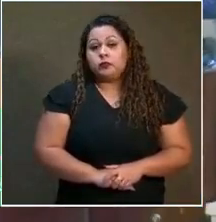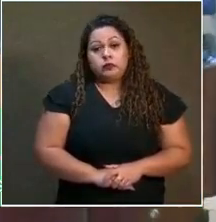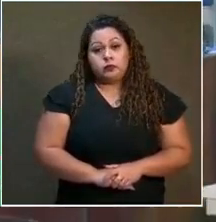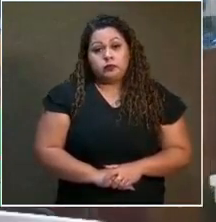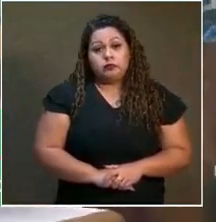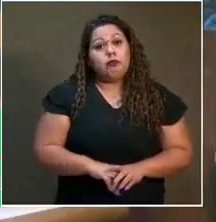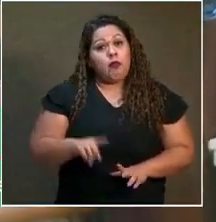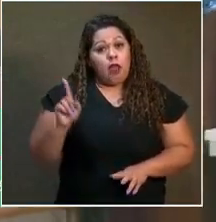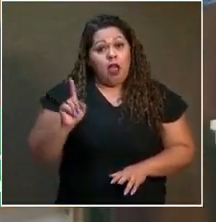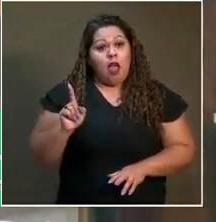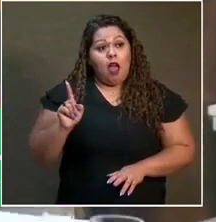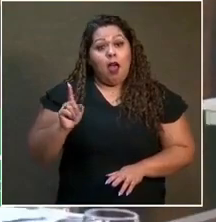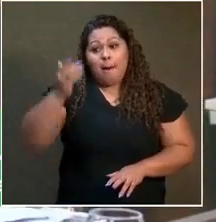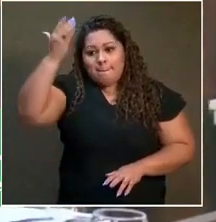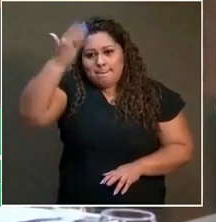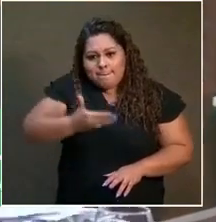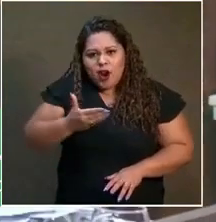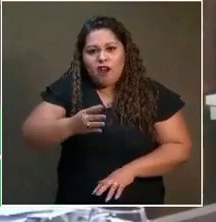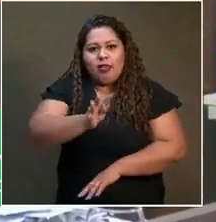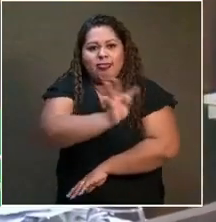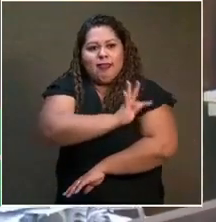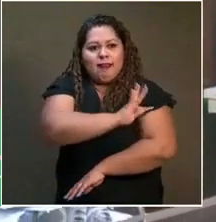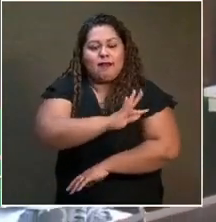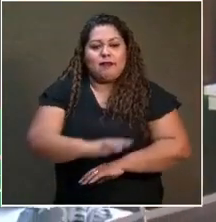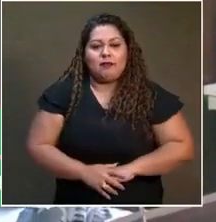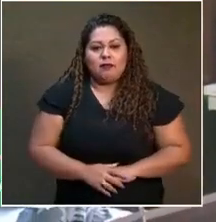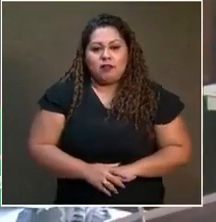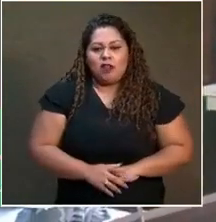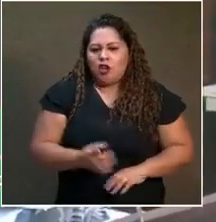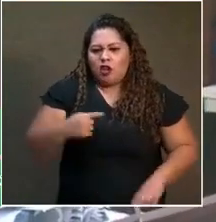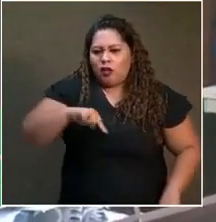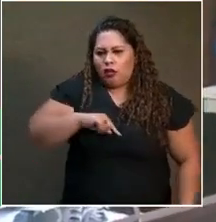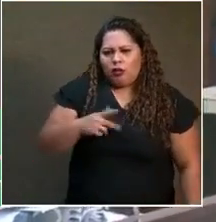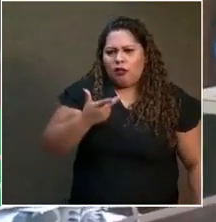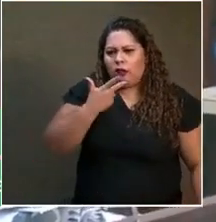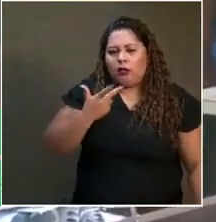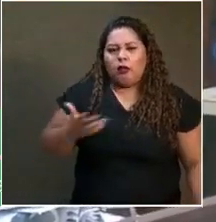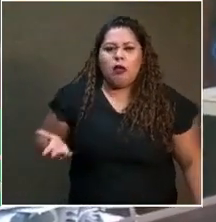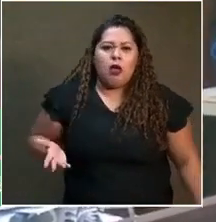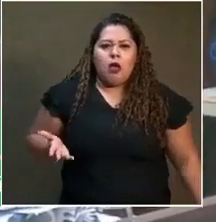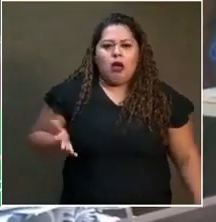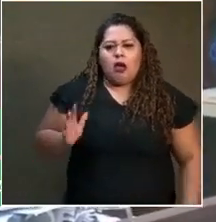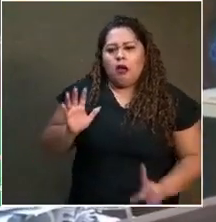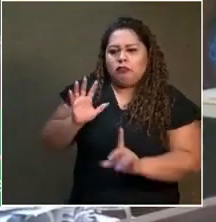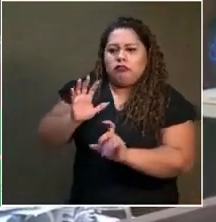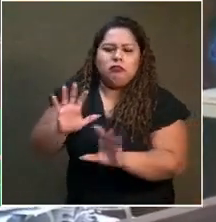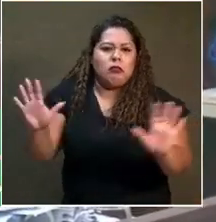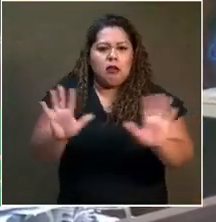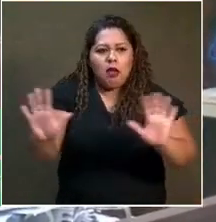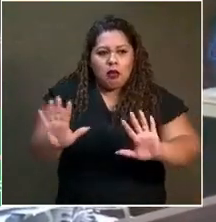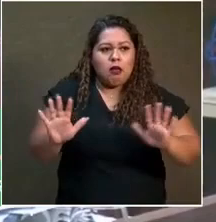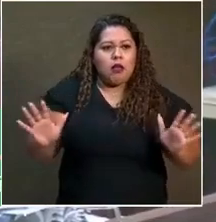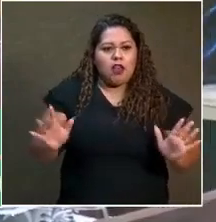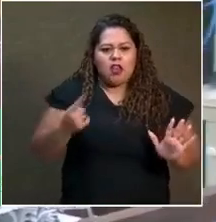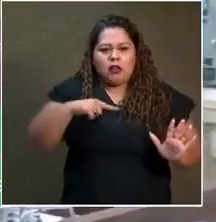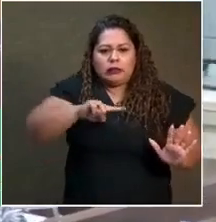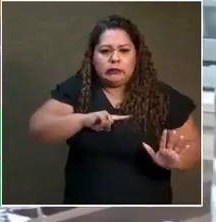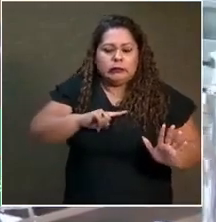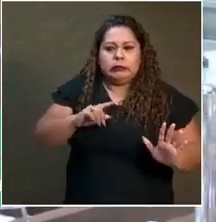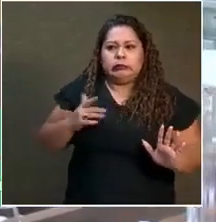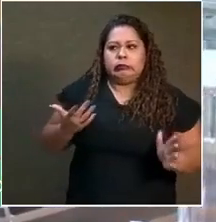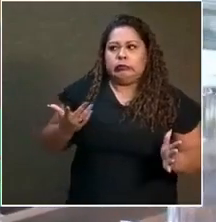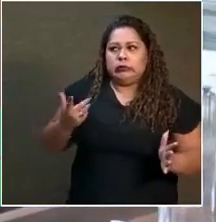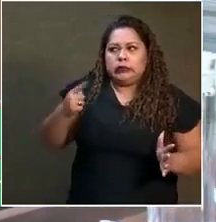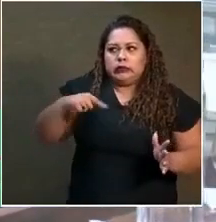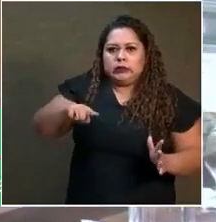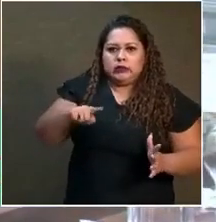Prova técnica, excelência. Nós não estamos apelando, nós não vamos apelar nada aqui, nós não estamos forçando uma